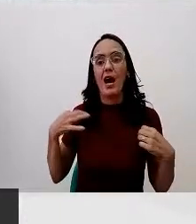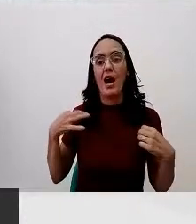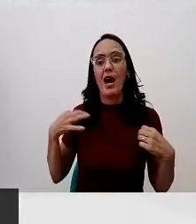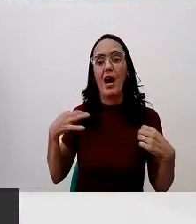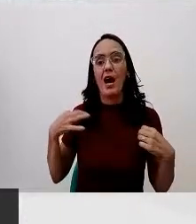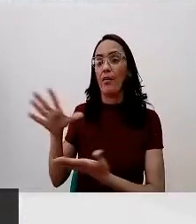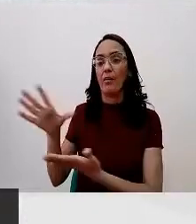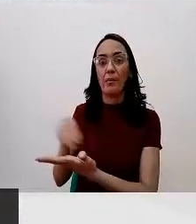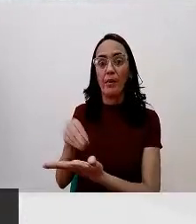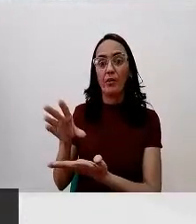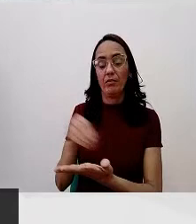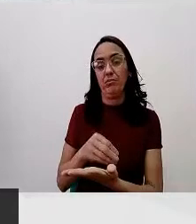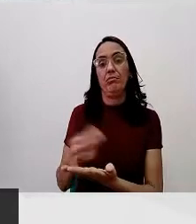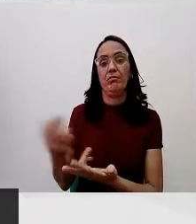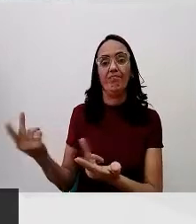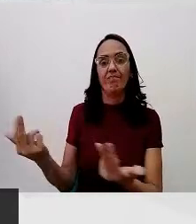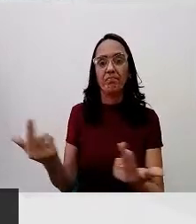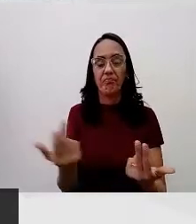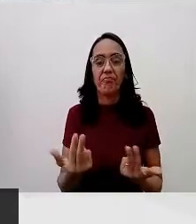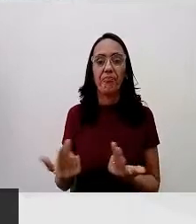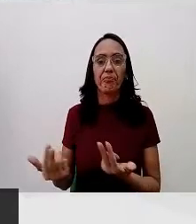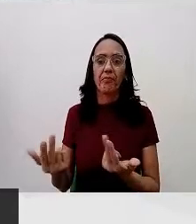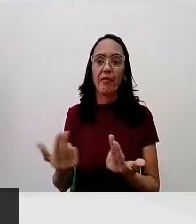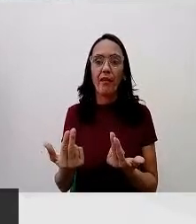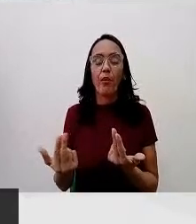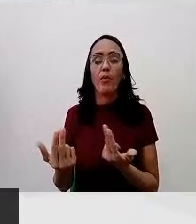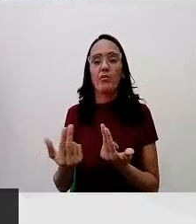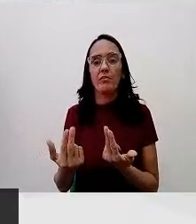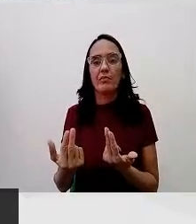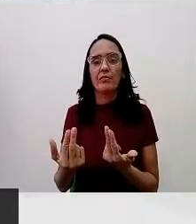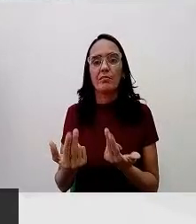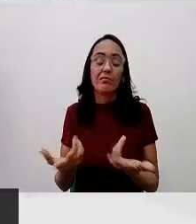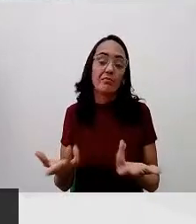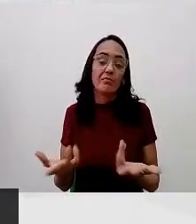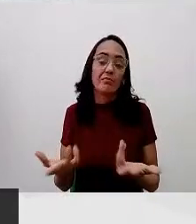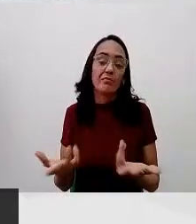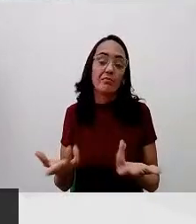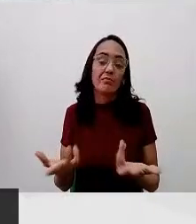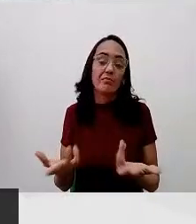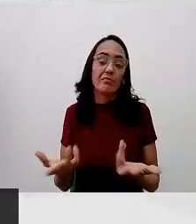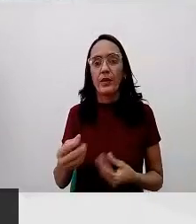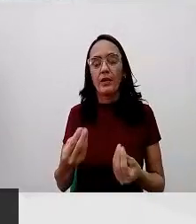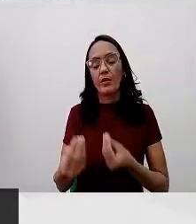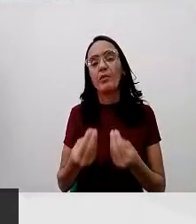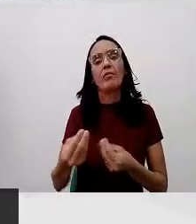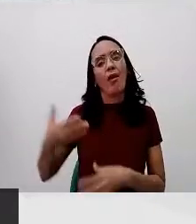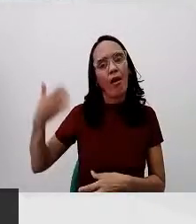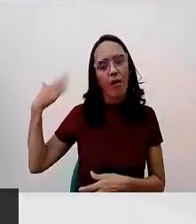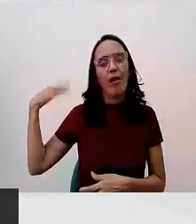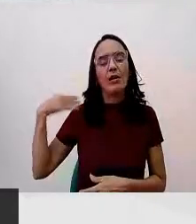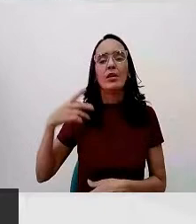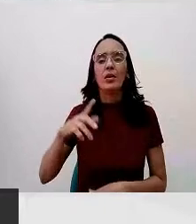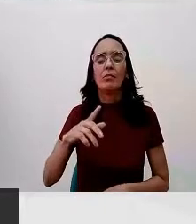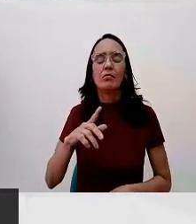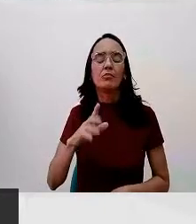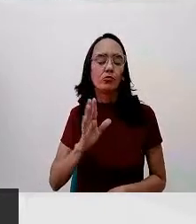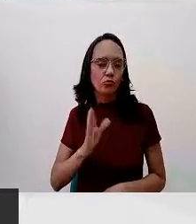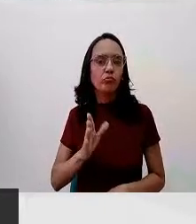É todo sofisticado, então vamos usar também. Então isso já existia. O que muda para hoje é que a intensidade é muito maior, né?